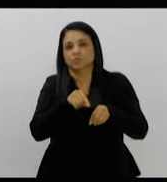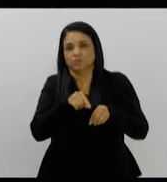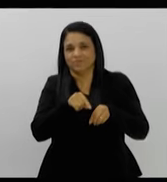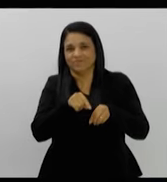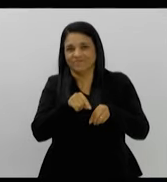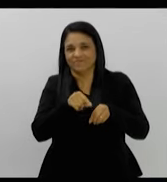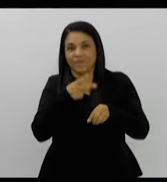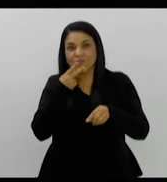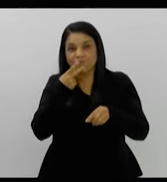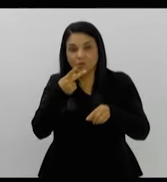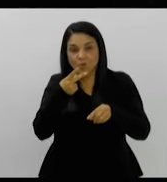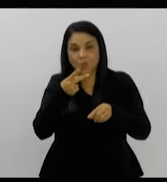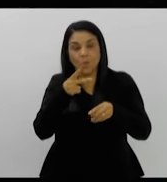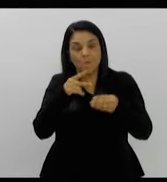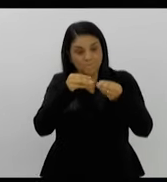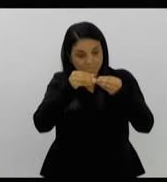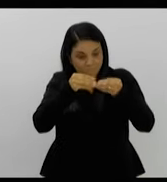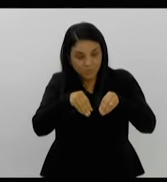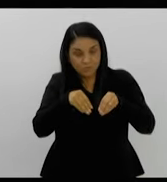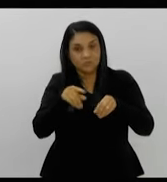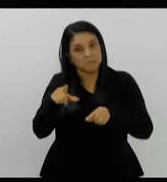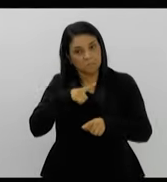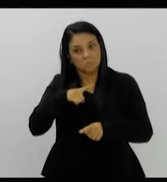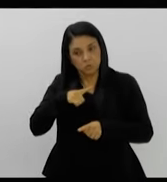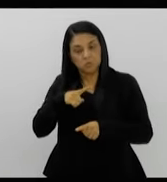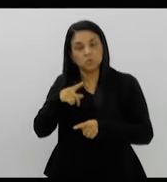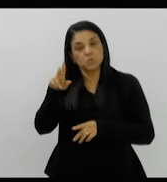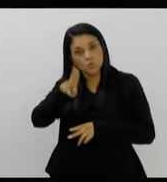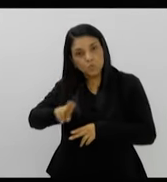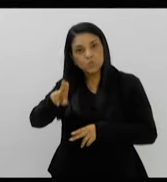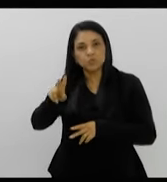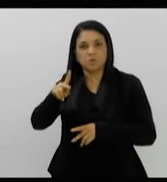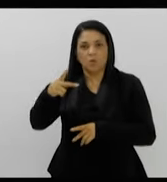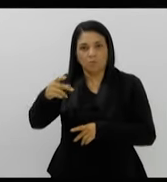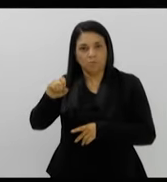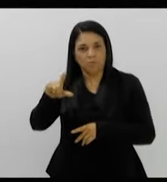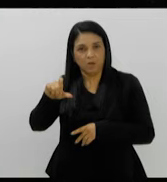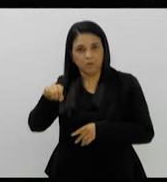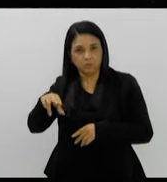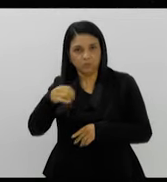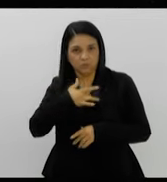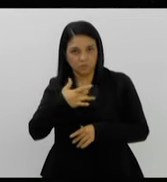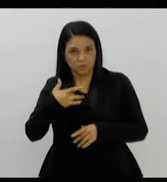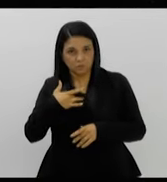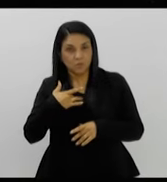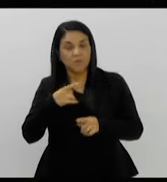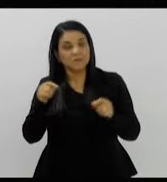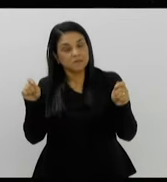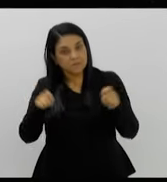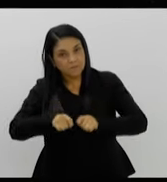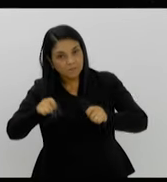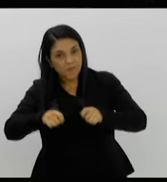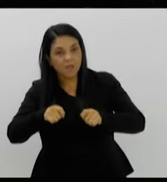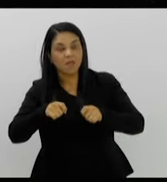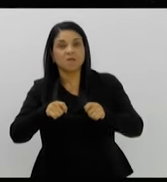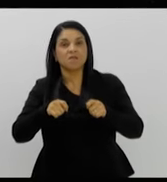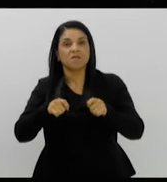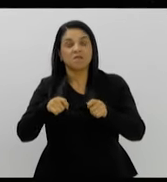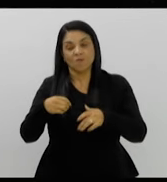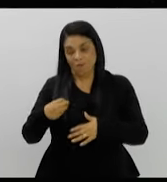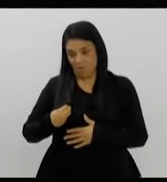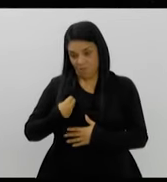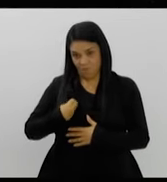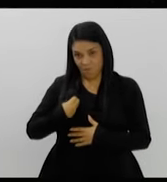que usam muito o plano Claro porque precisam do plano agora nós sabemos que o princípio da mutualidade e o plano de saúde vive